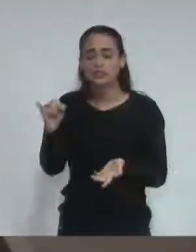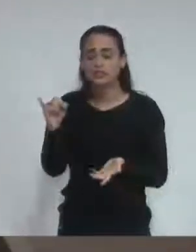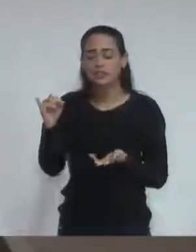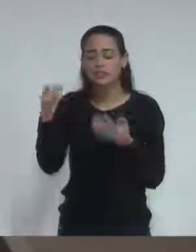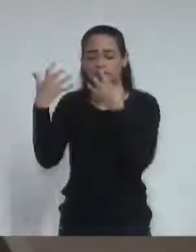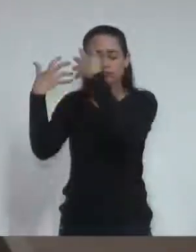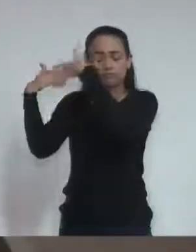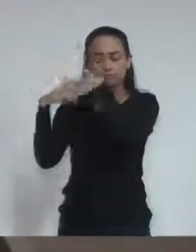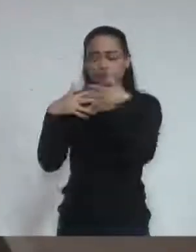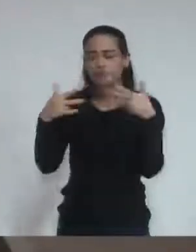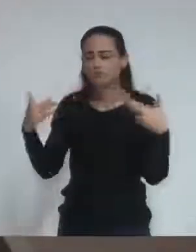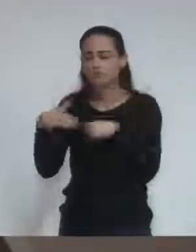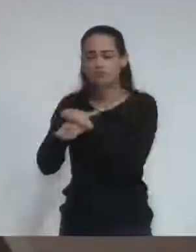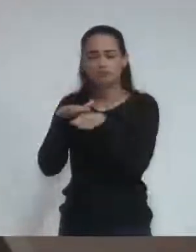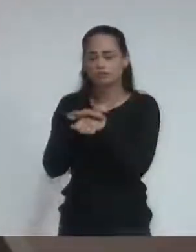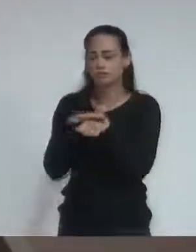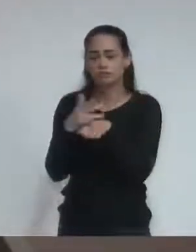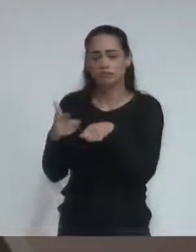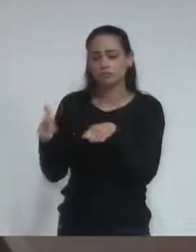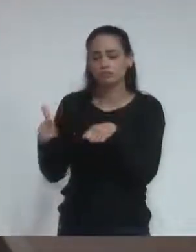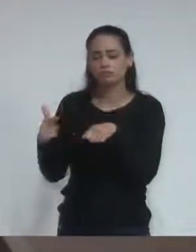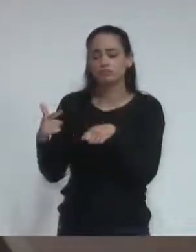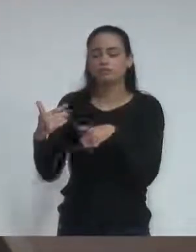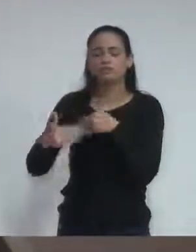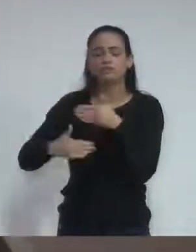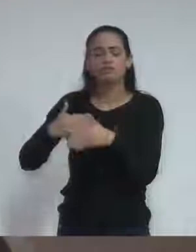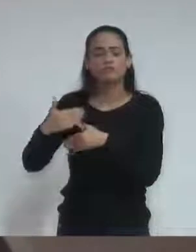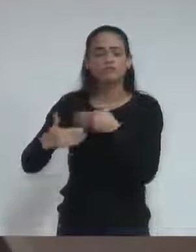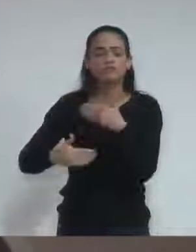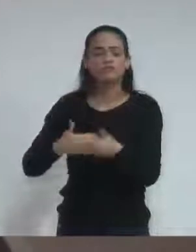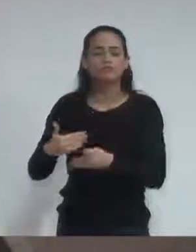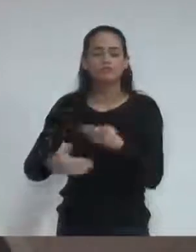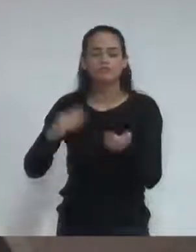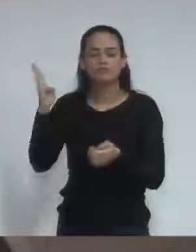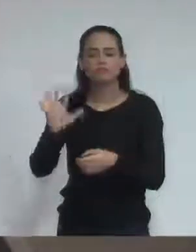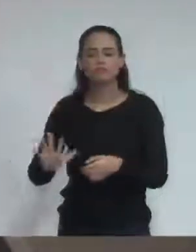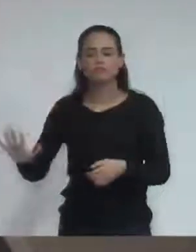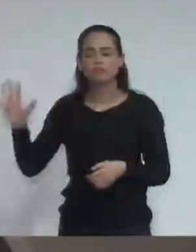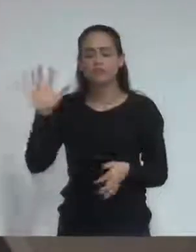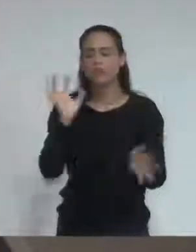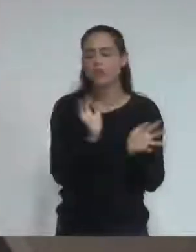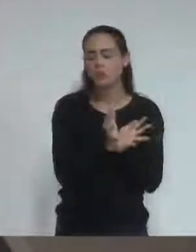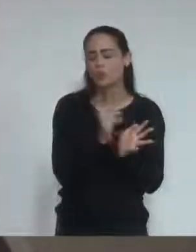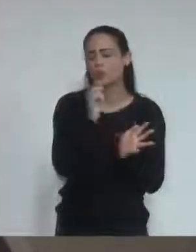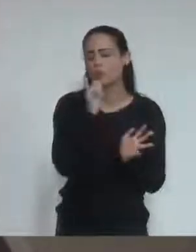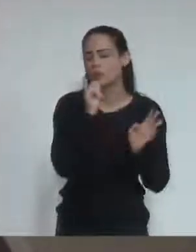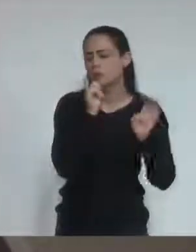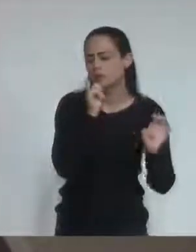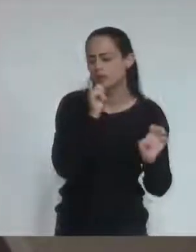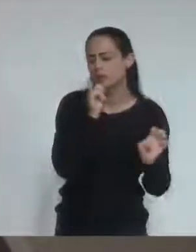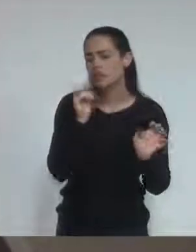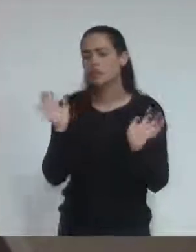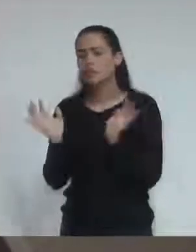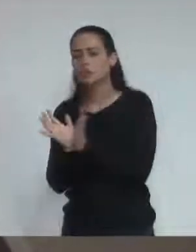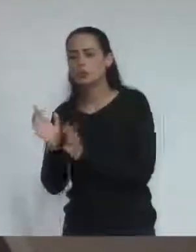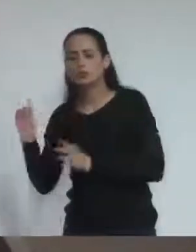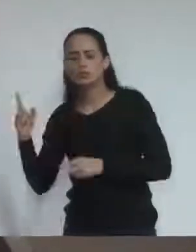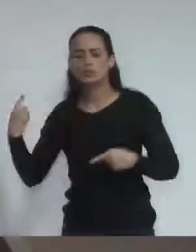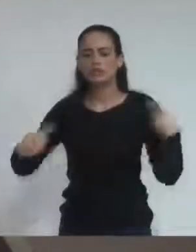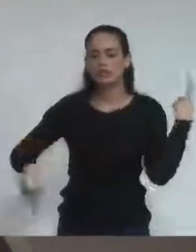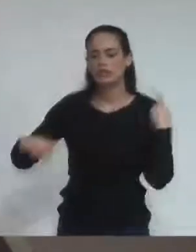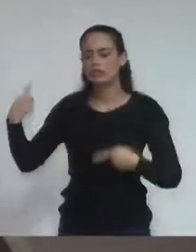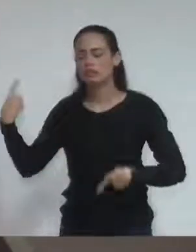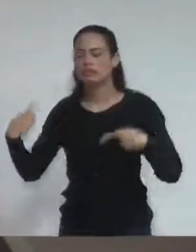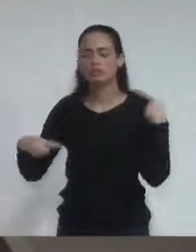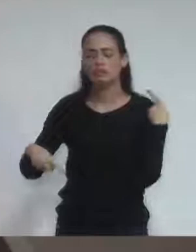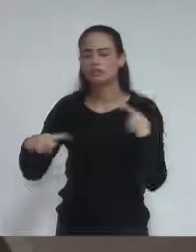dividido, e a gente viu grupos de esquerda, né, pregando essa briga de classes, essa disputa